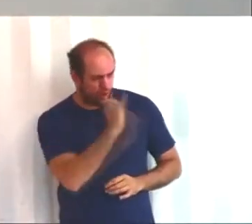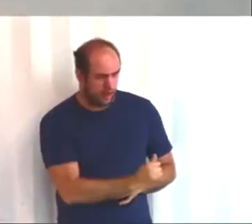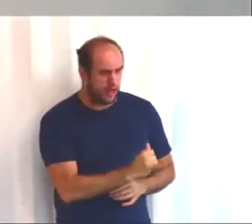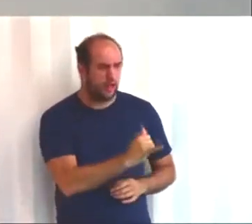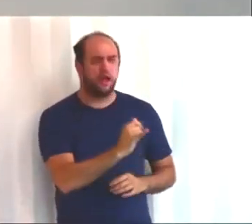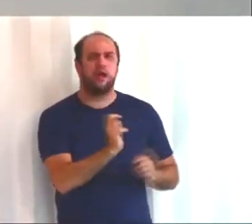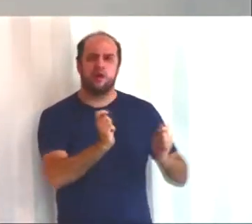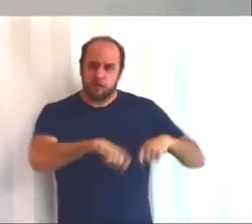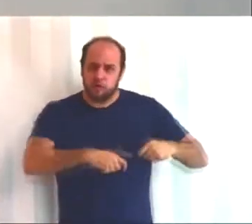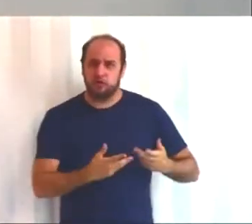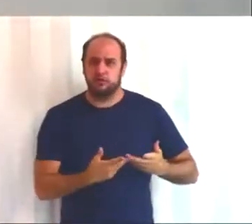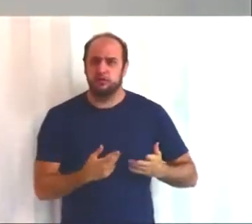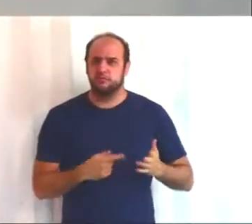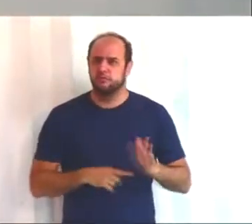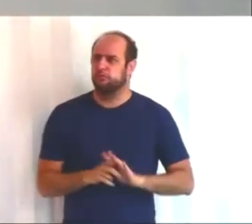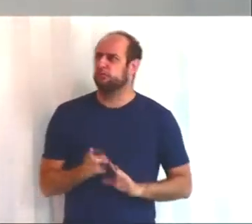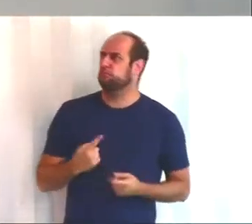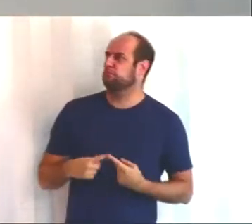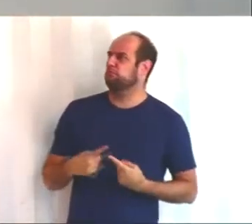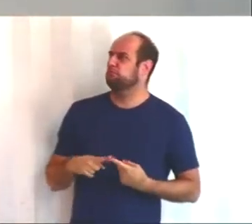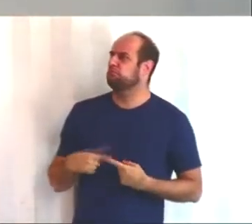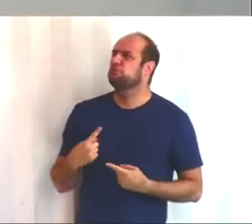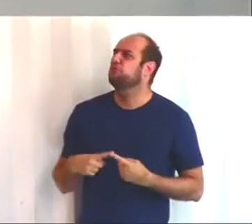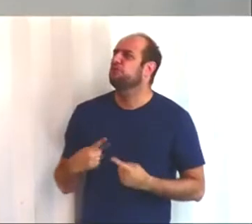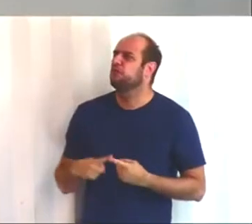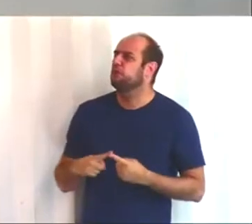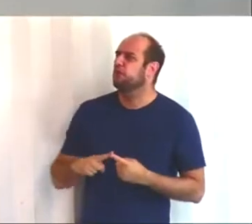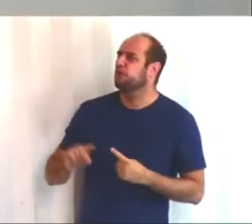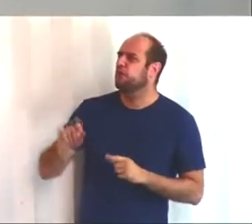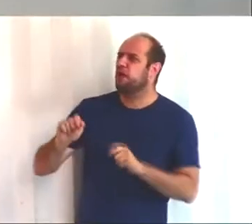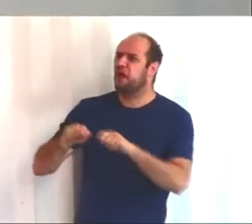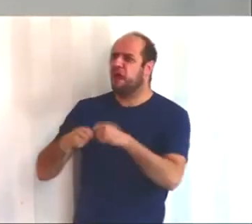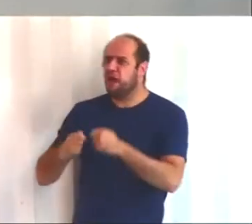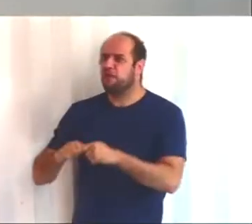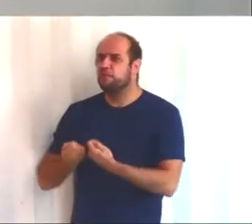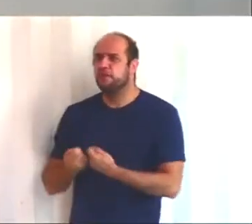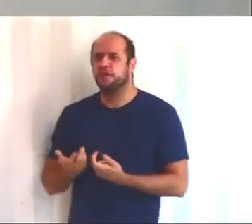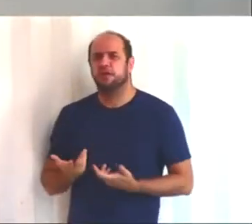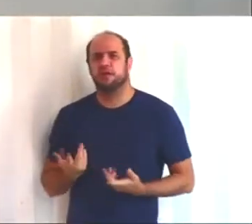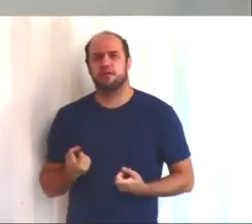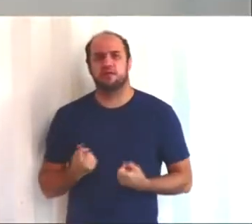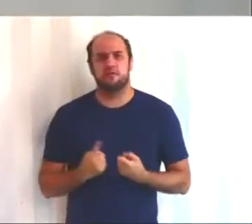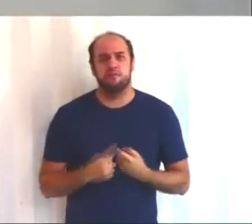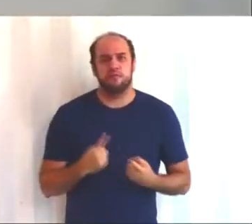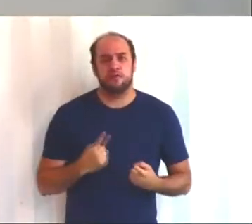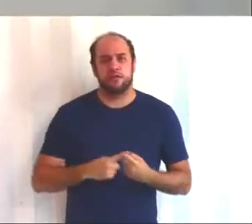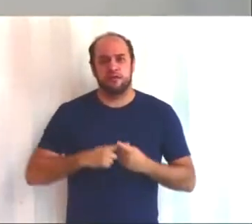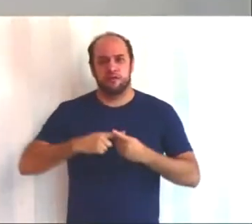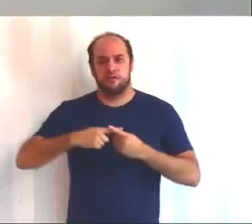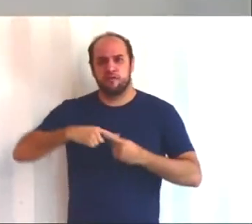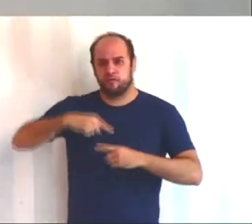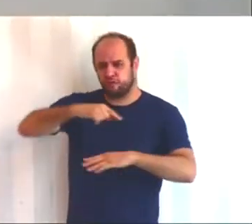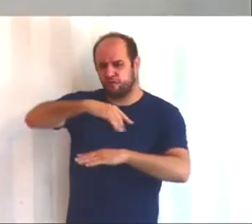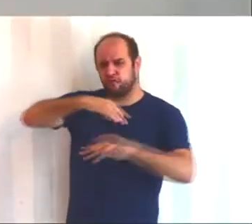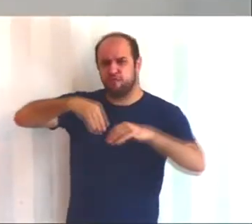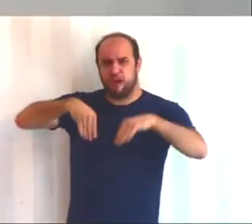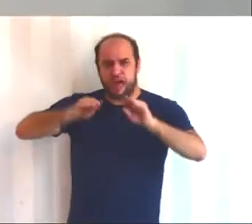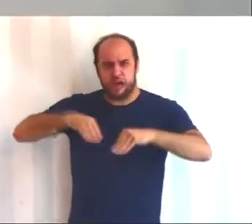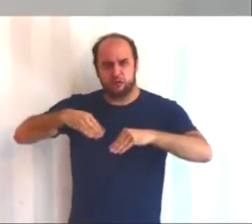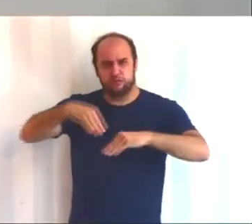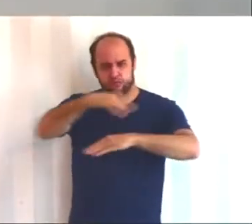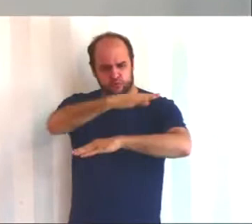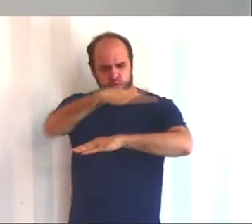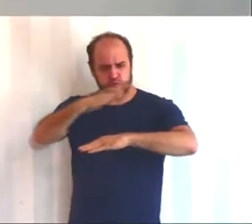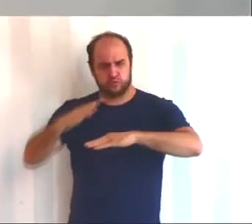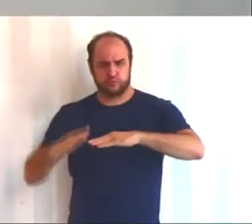ficamos perguntando por que Deus falou da amendoeira e por que Deus diz, eu velo sobre a minha palavra. Aqui vem um contexto